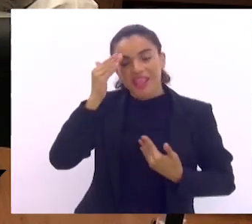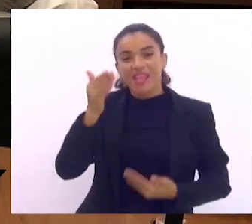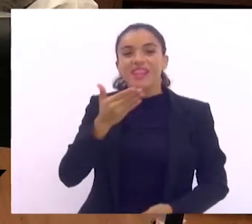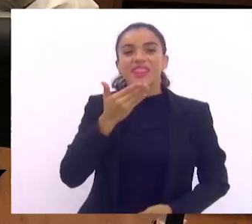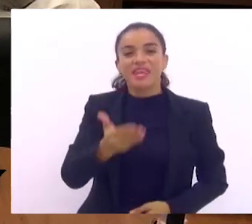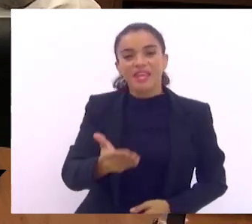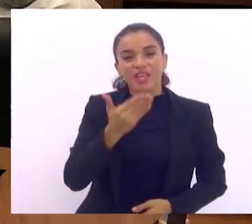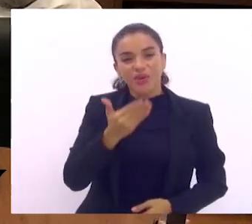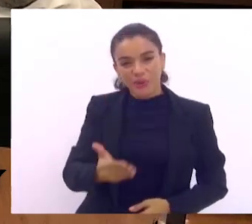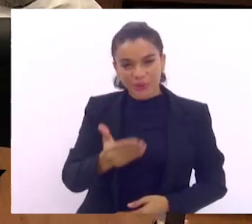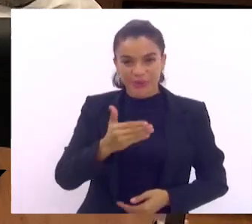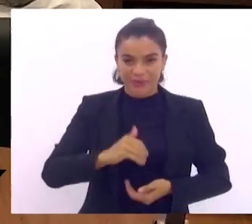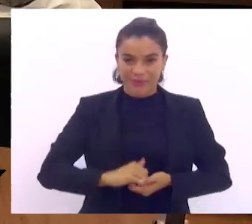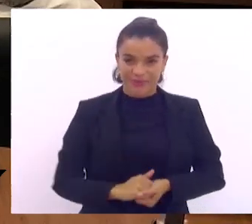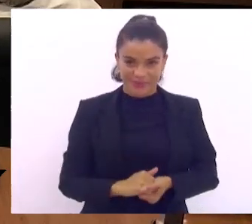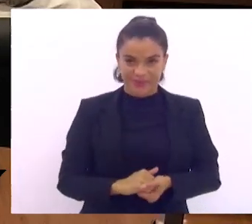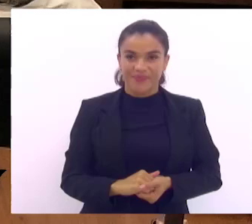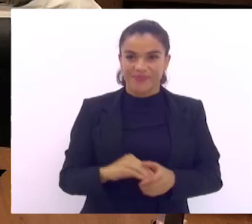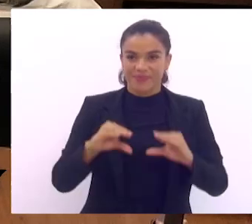Barros.